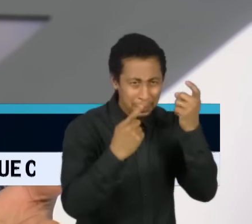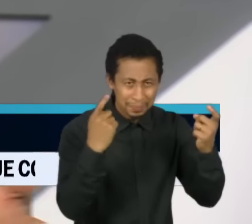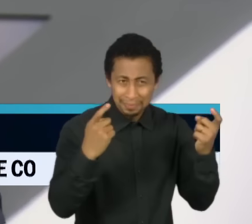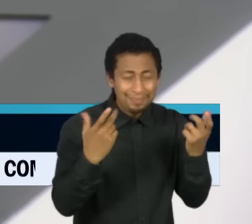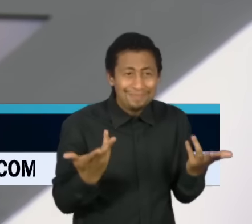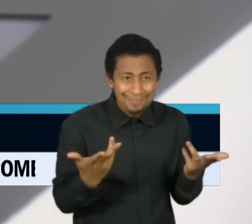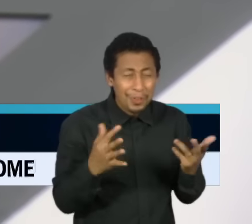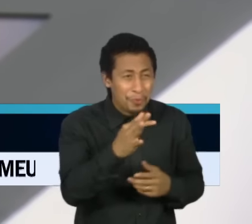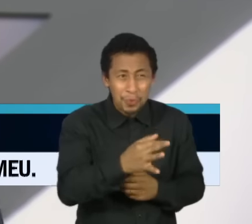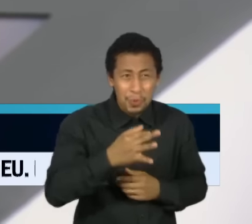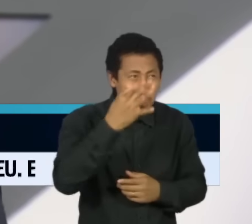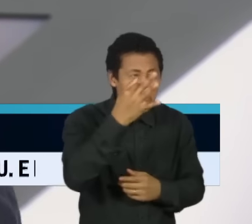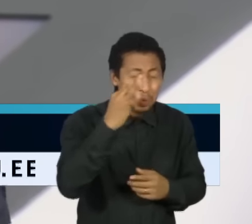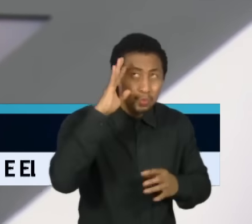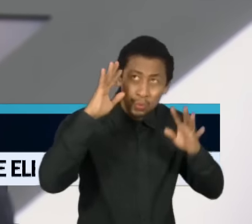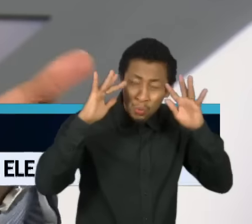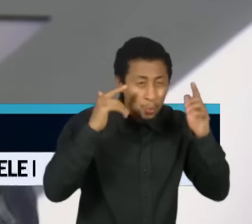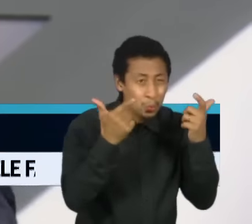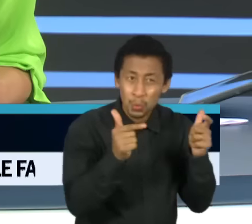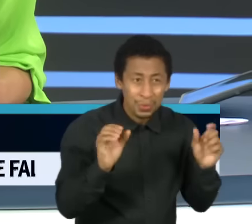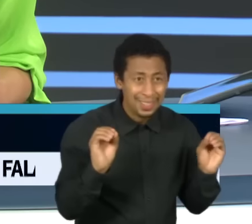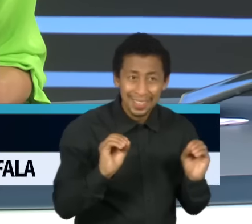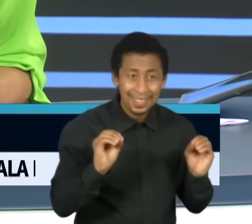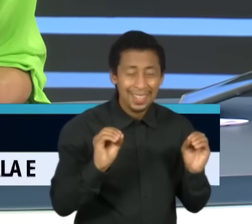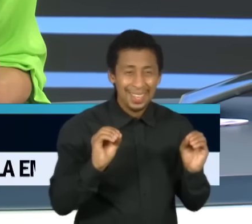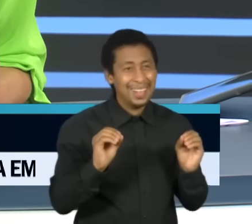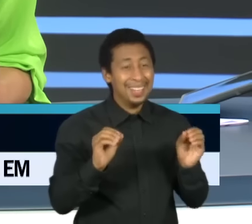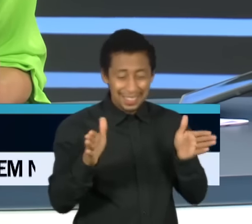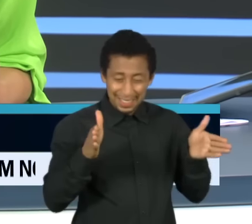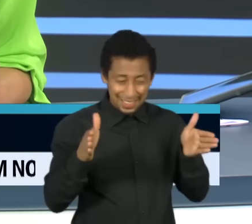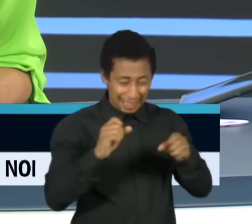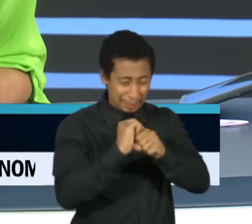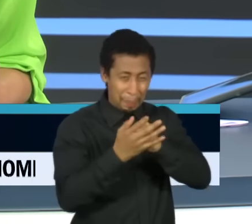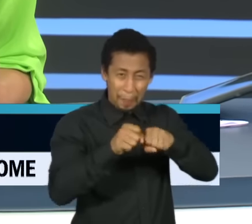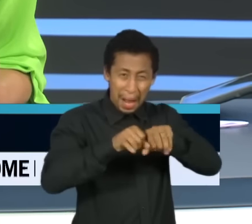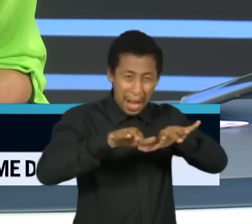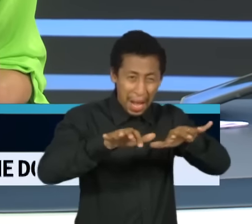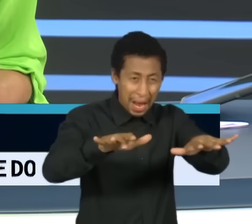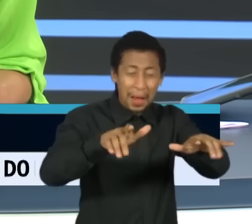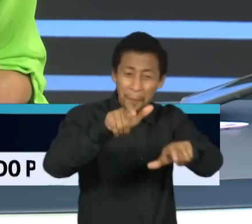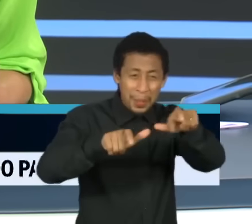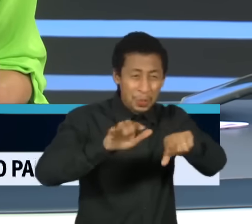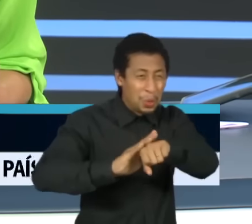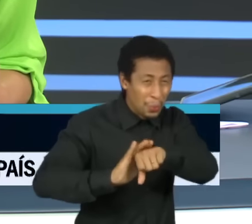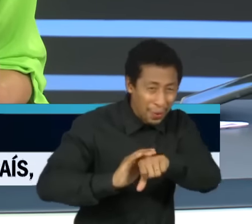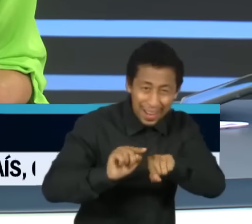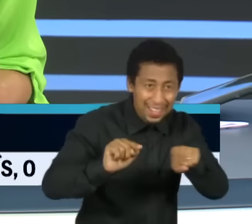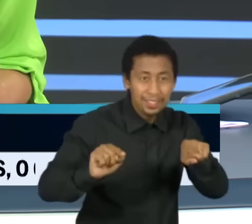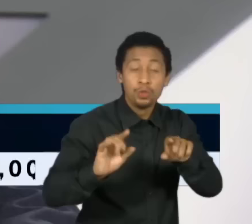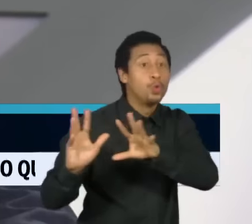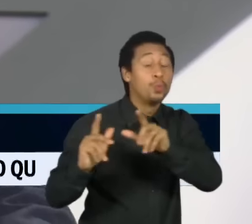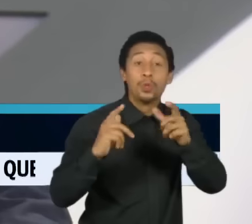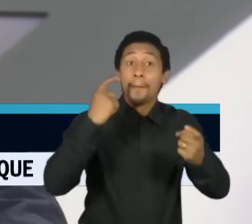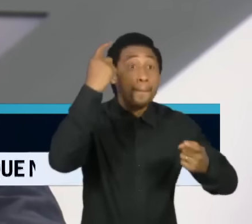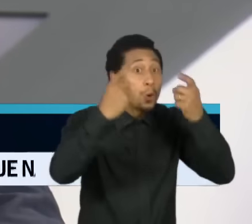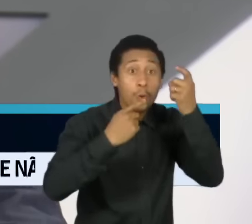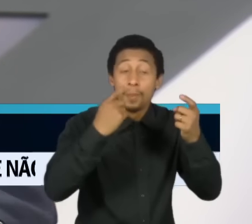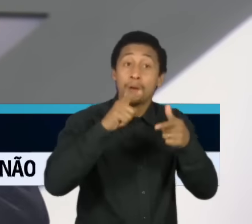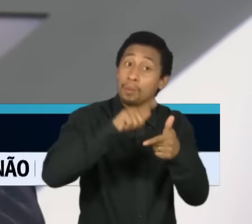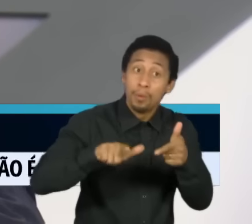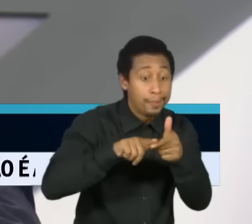perspectiva para um ano que entra, né? Com todas as dificuldades ainda do coronavírus, as sequelas do coronavírus, enfim, as pessoas estão pensando como é que a gente passa régua